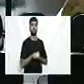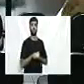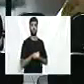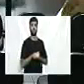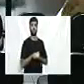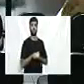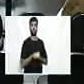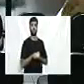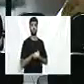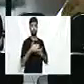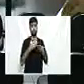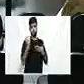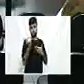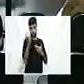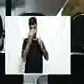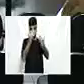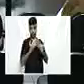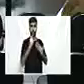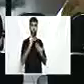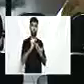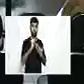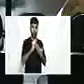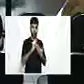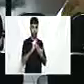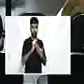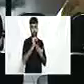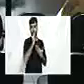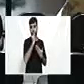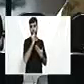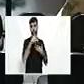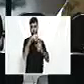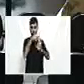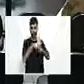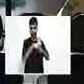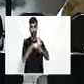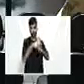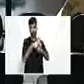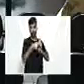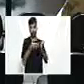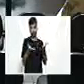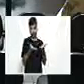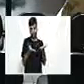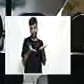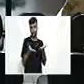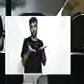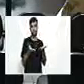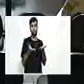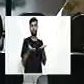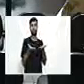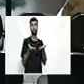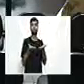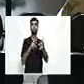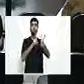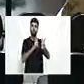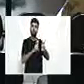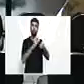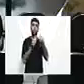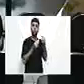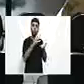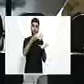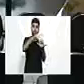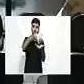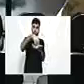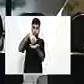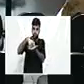eh importante dizer que esse projeto que tá sendo apreciado aqui ele trata de entidade